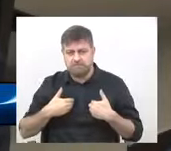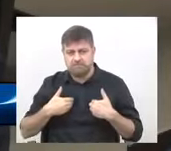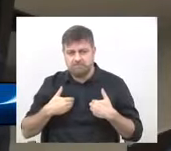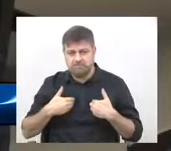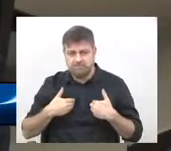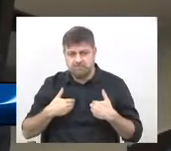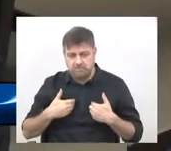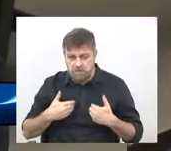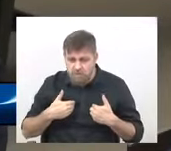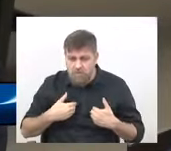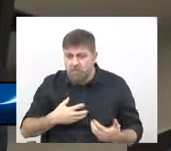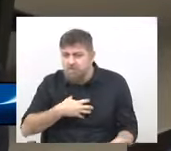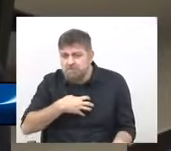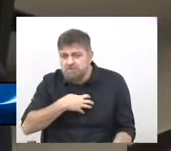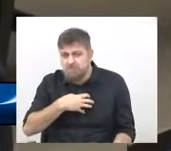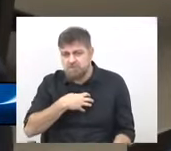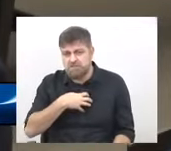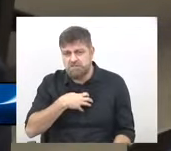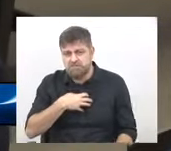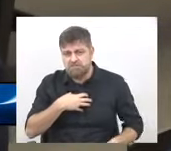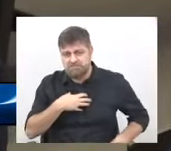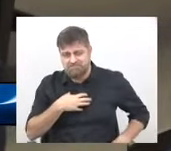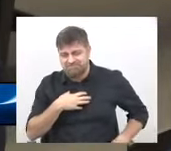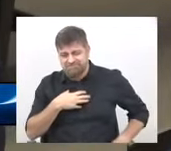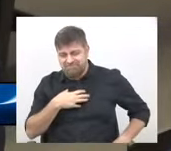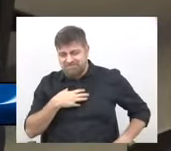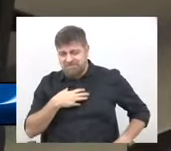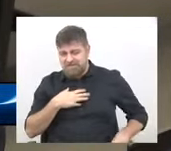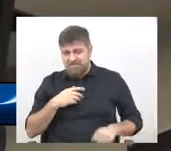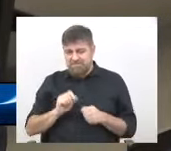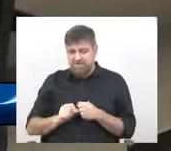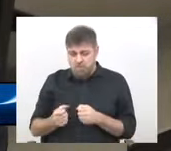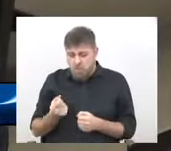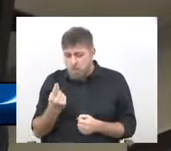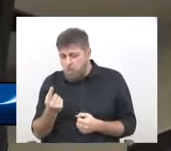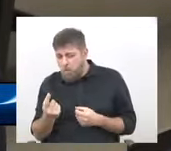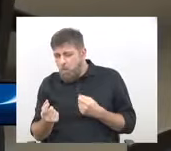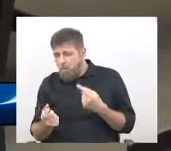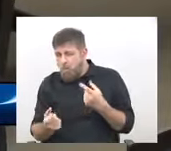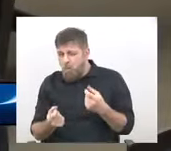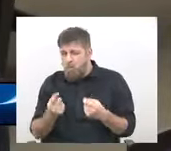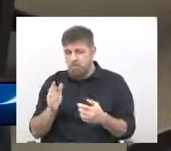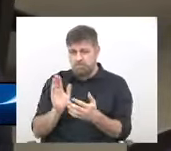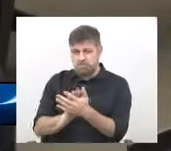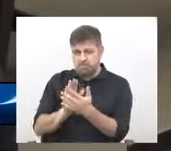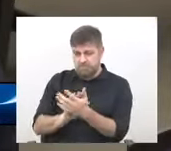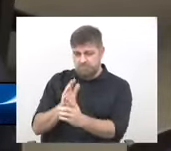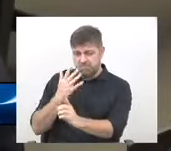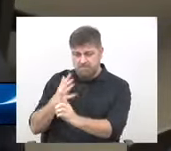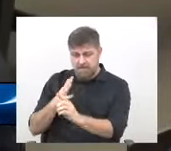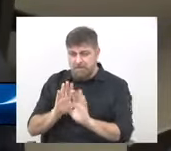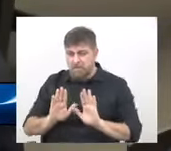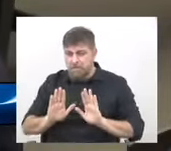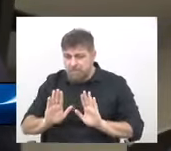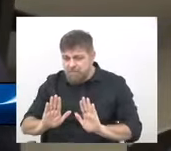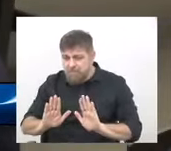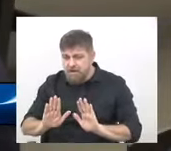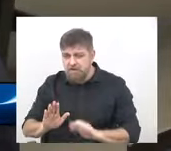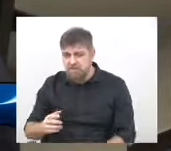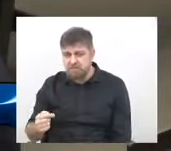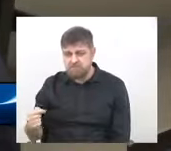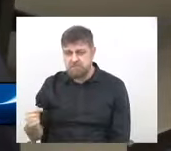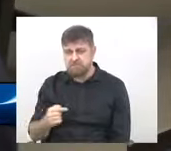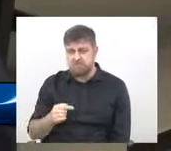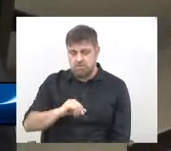afeito para fazer esse tipo de homenagem. Mas, em se tratando